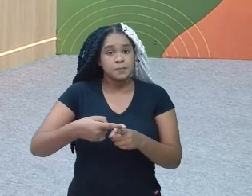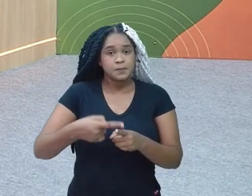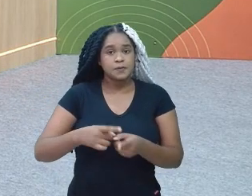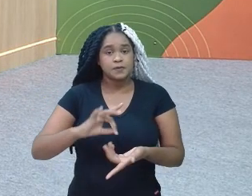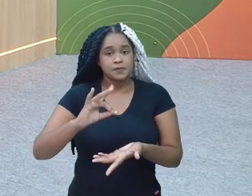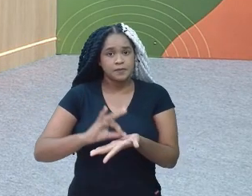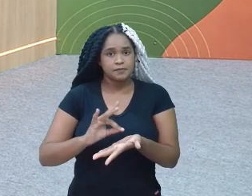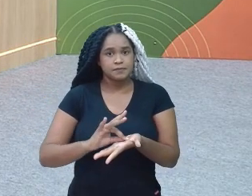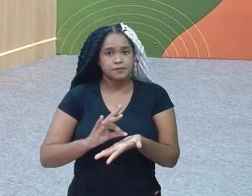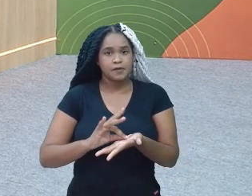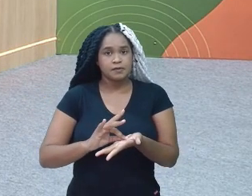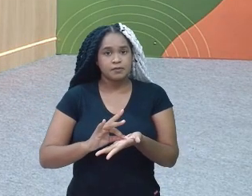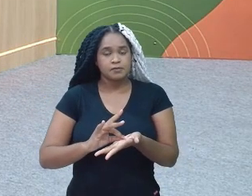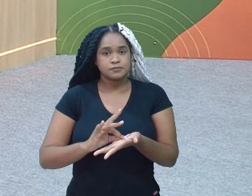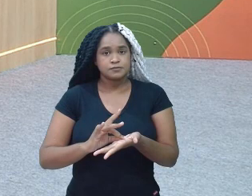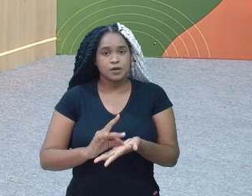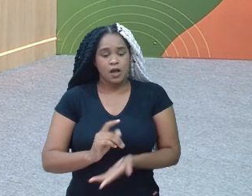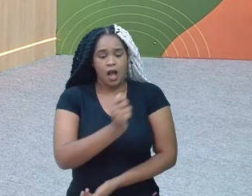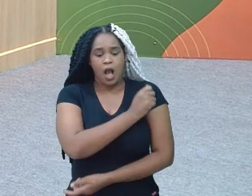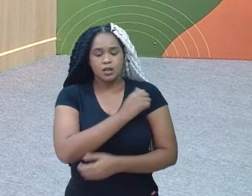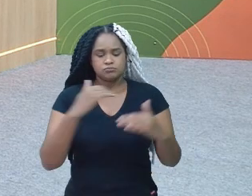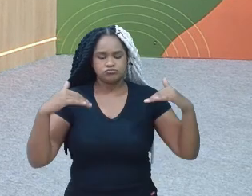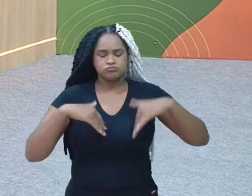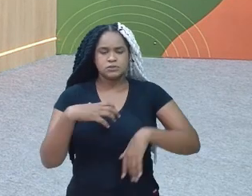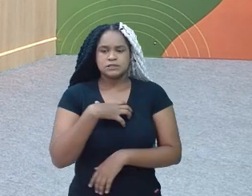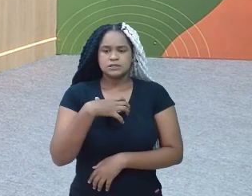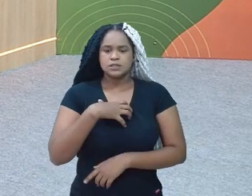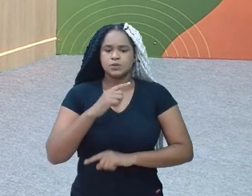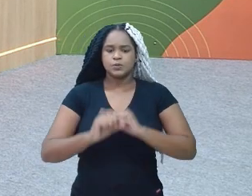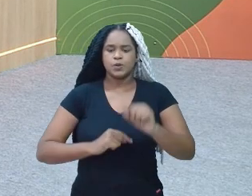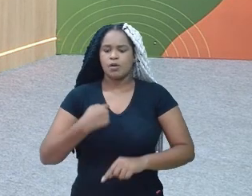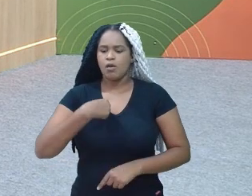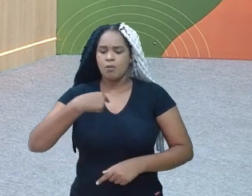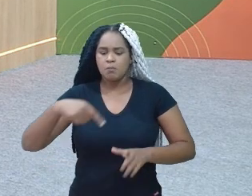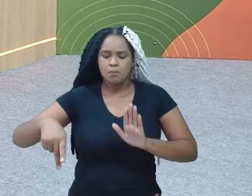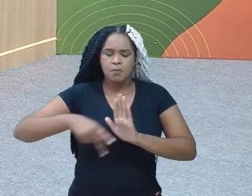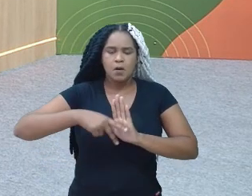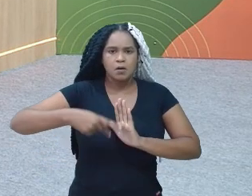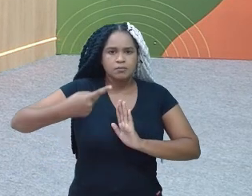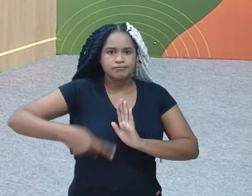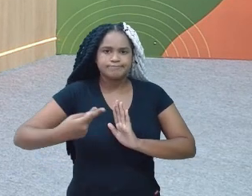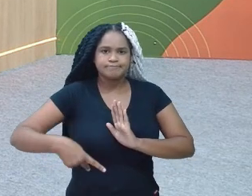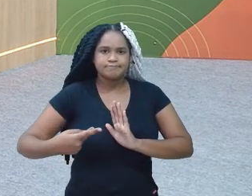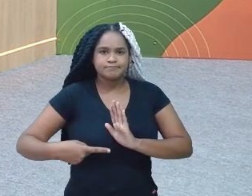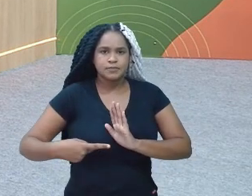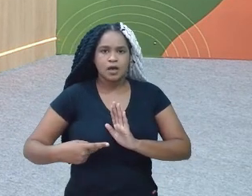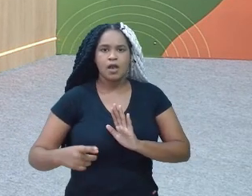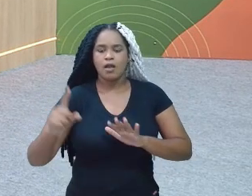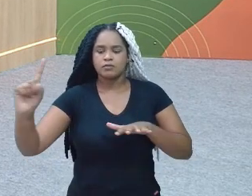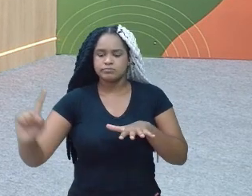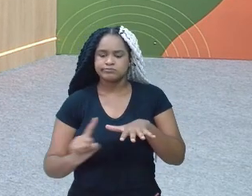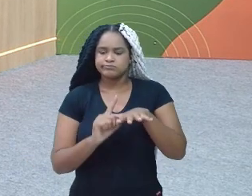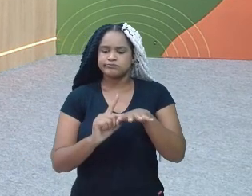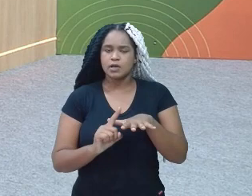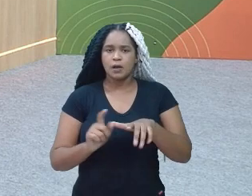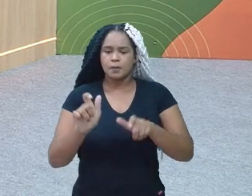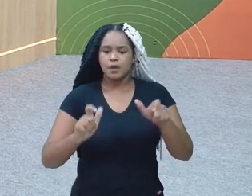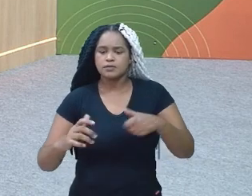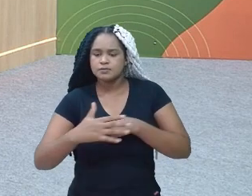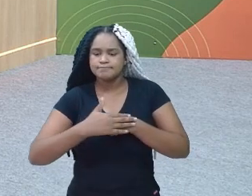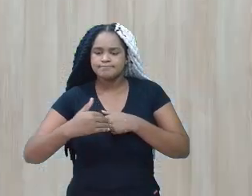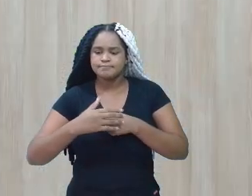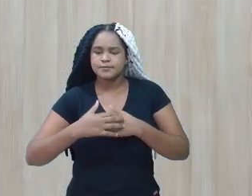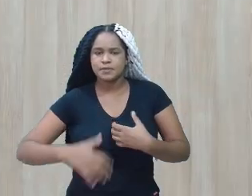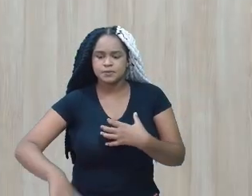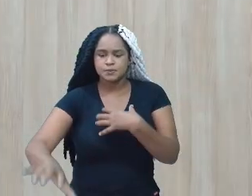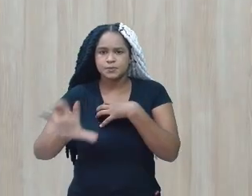eles têm um sentimento que pertence àquele espaço, que pertence àquele ambiente, que ele é bem acolhido e é